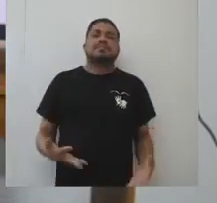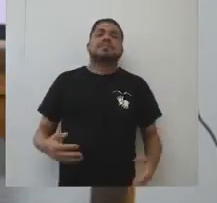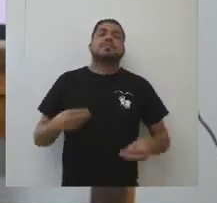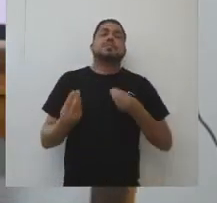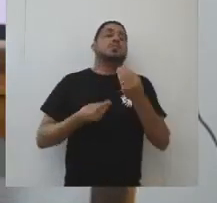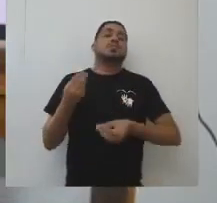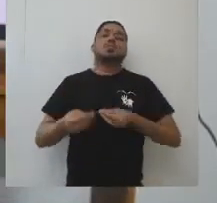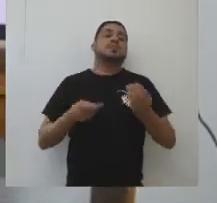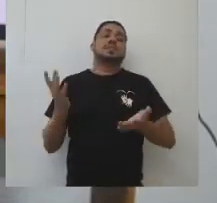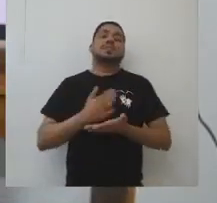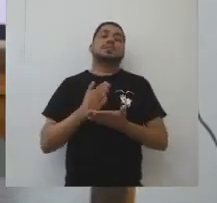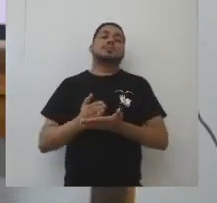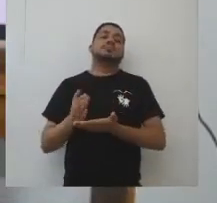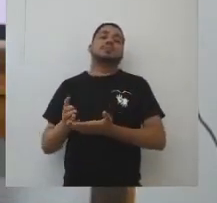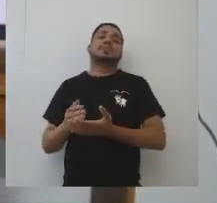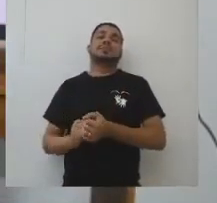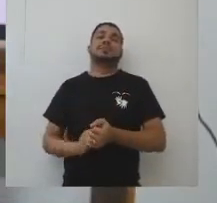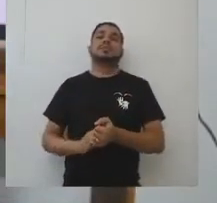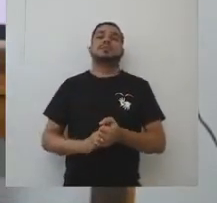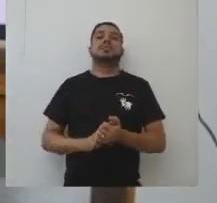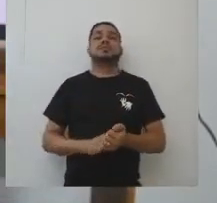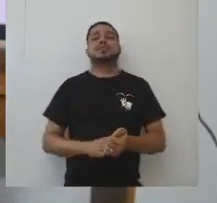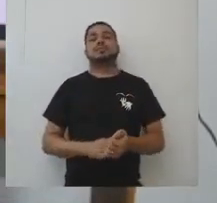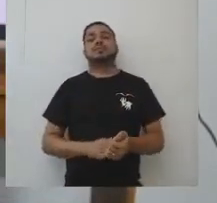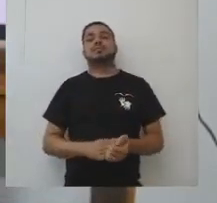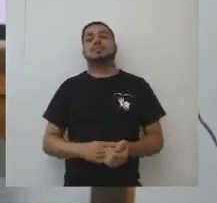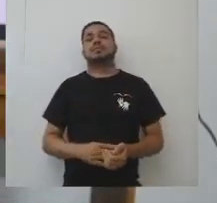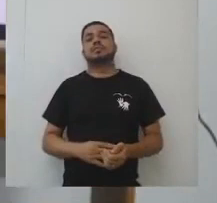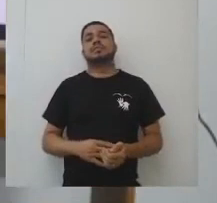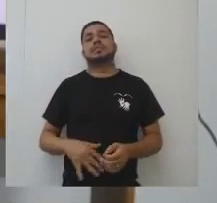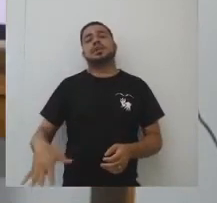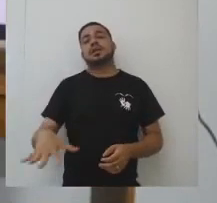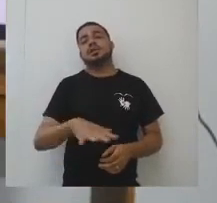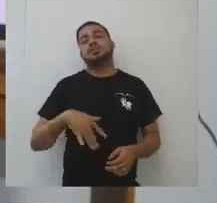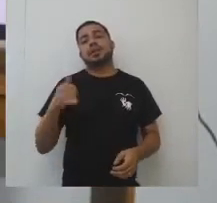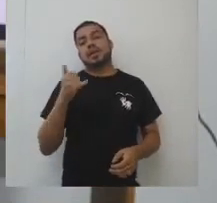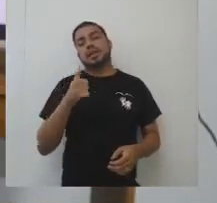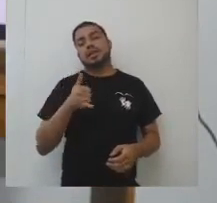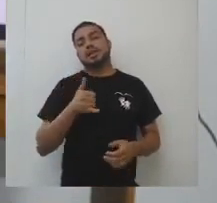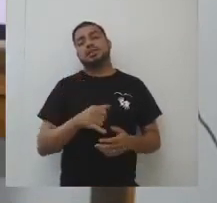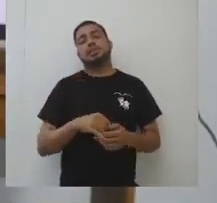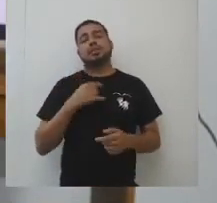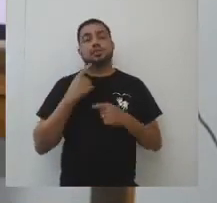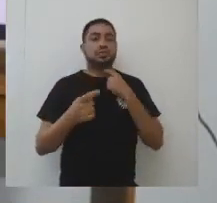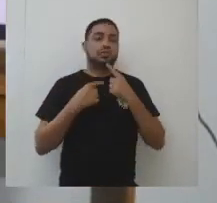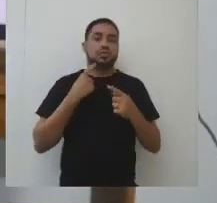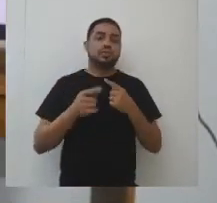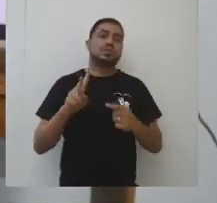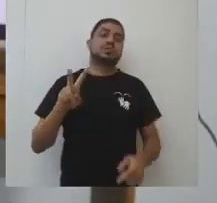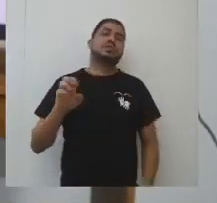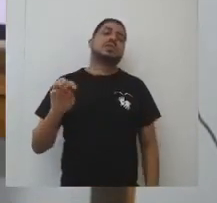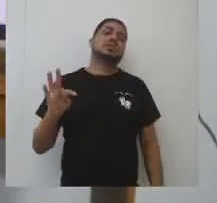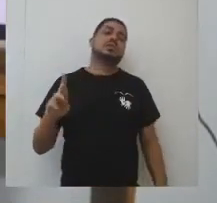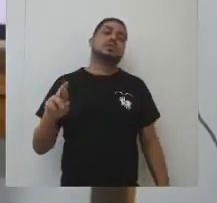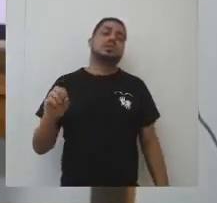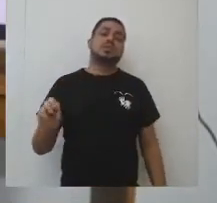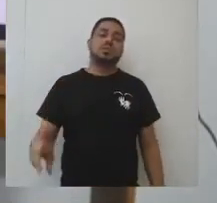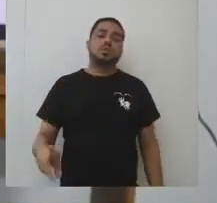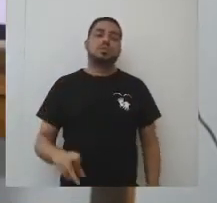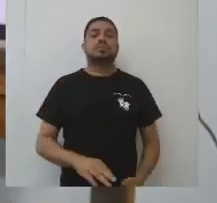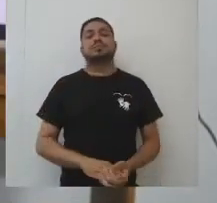é que essa parte de campo elétrico, que é dúvida em relação a vetor campo elétrico.